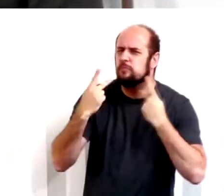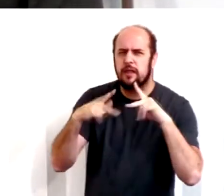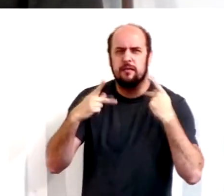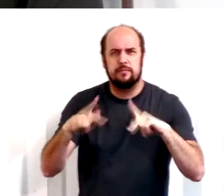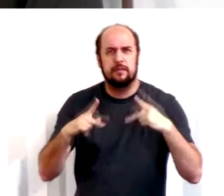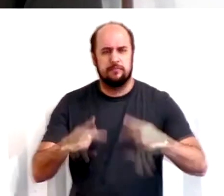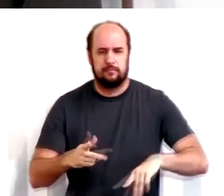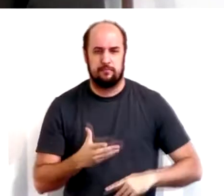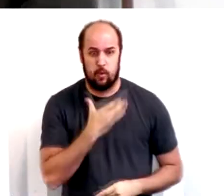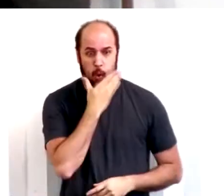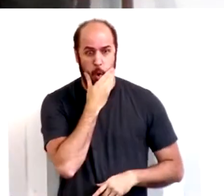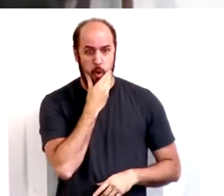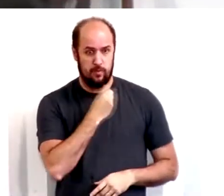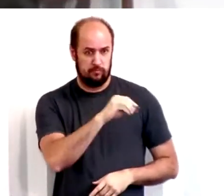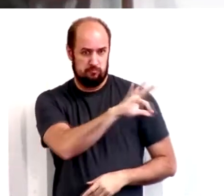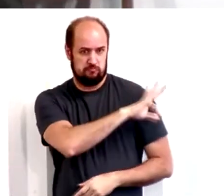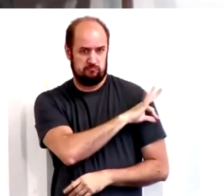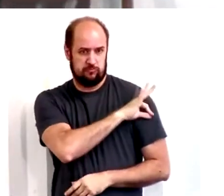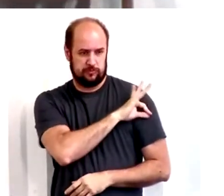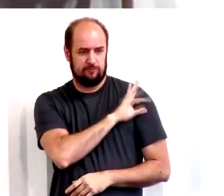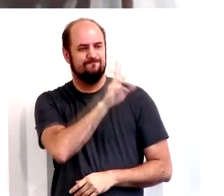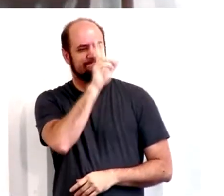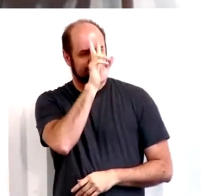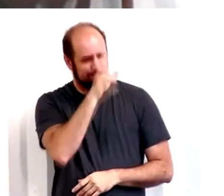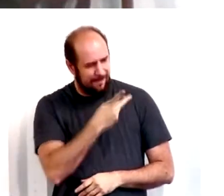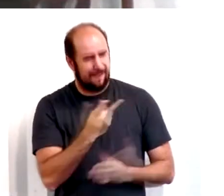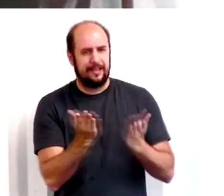carcereiro. E tudo isso